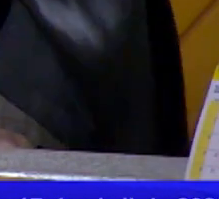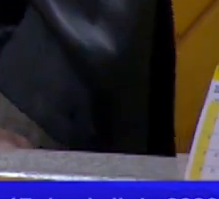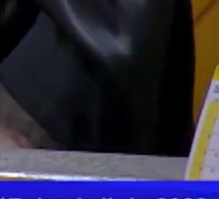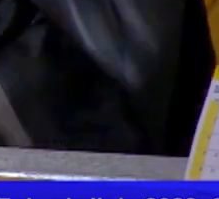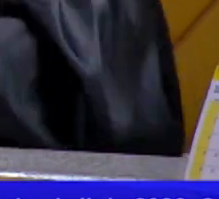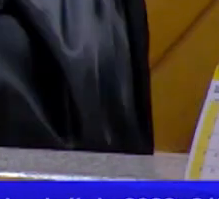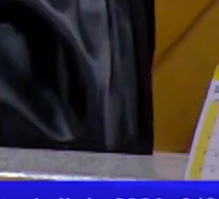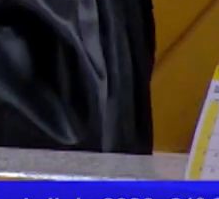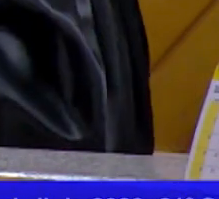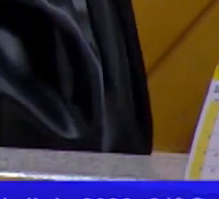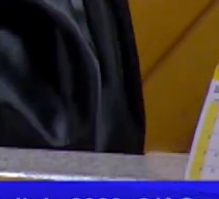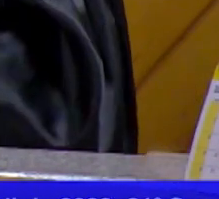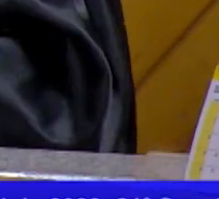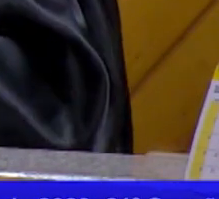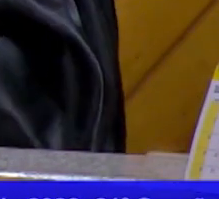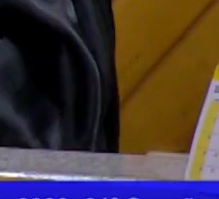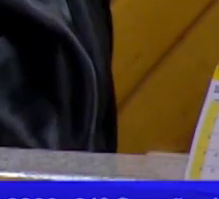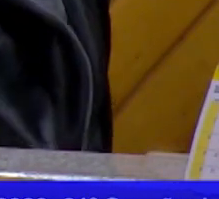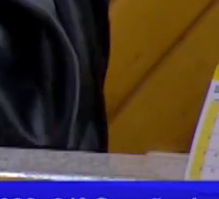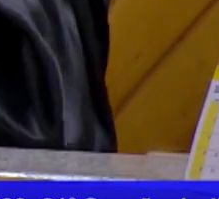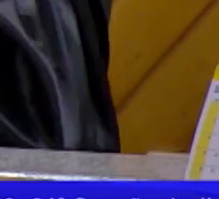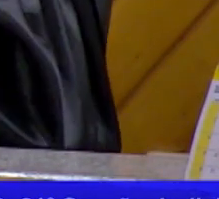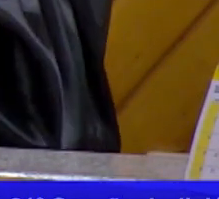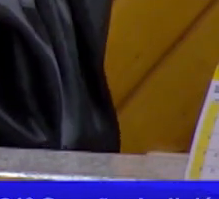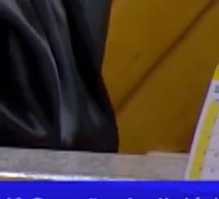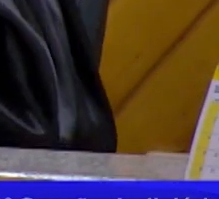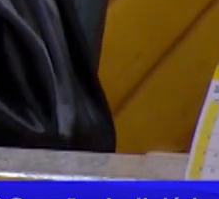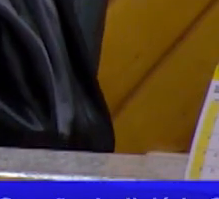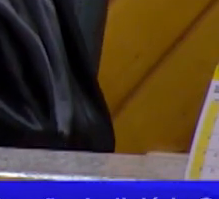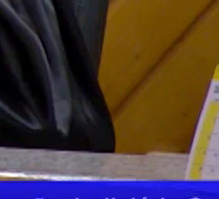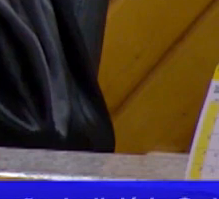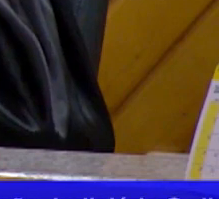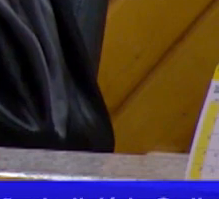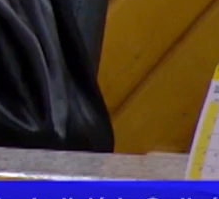modalidade híbrida, videoconferência e presencial.